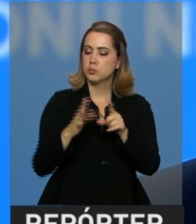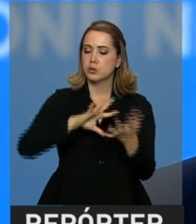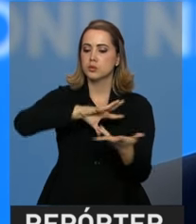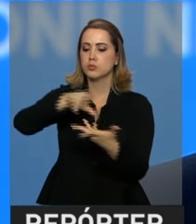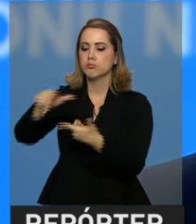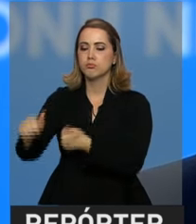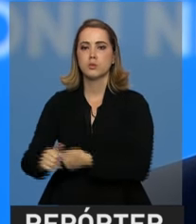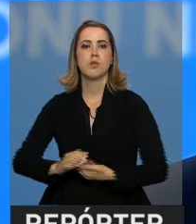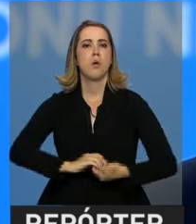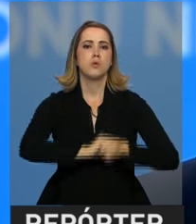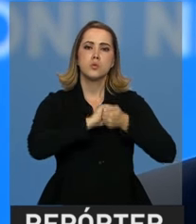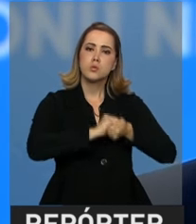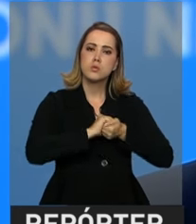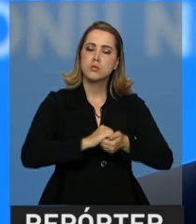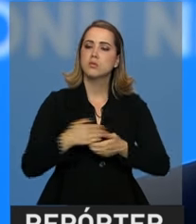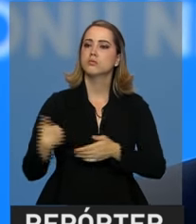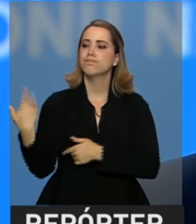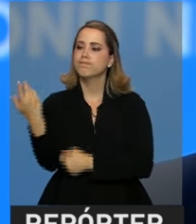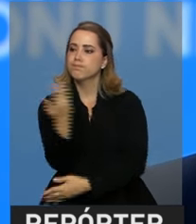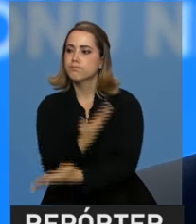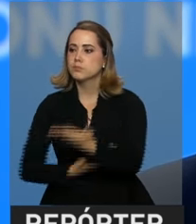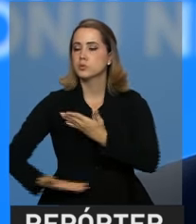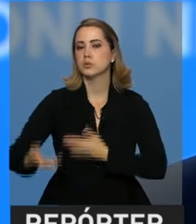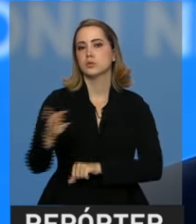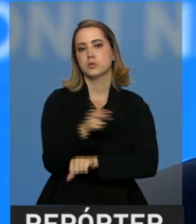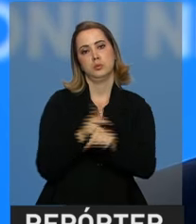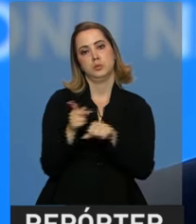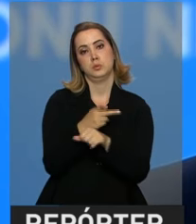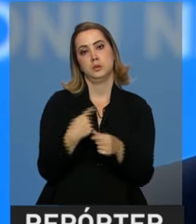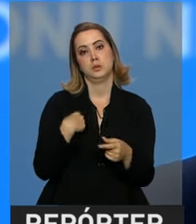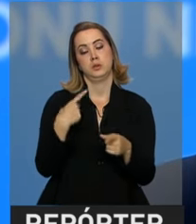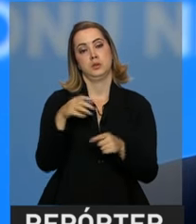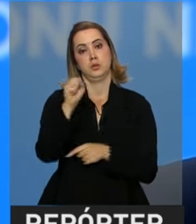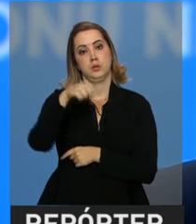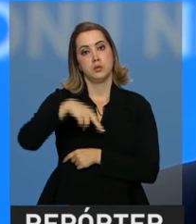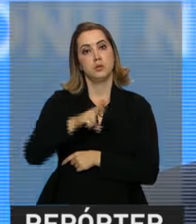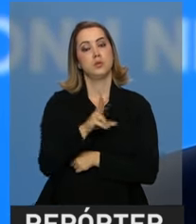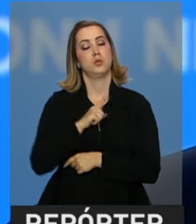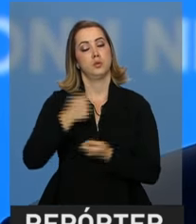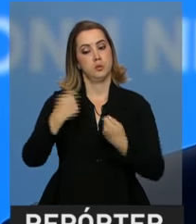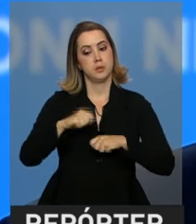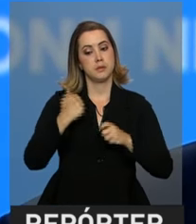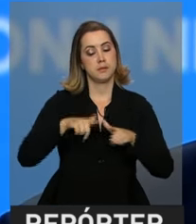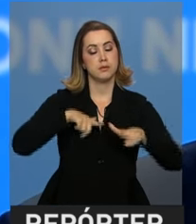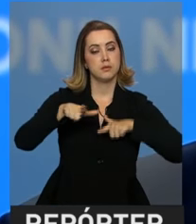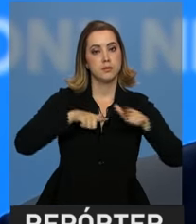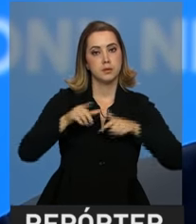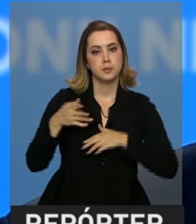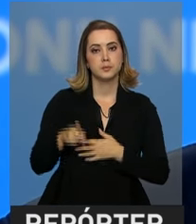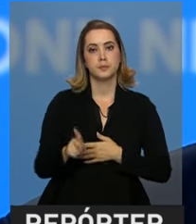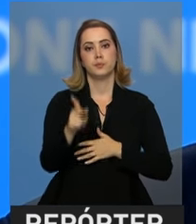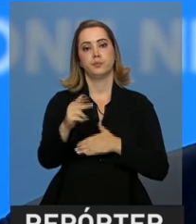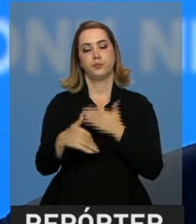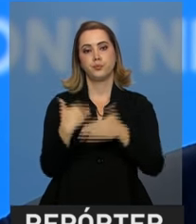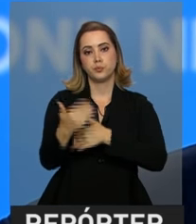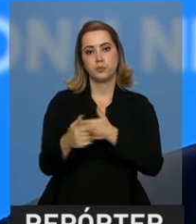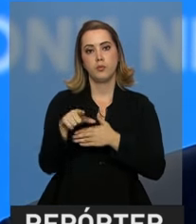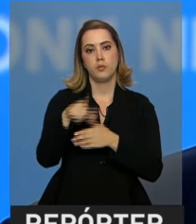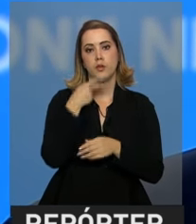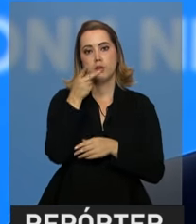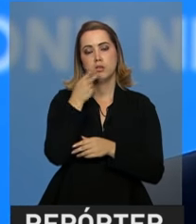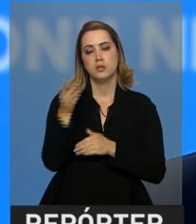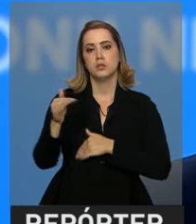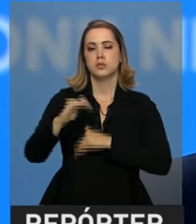solidariedade entre os povos e propor também que a ONU continue a ser proativa. Falarei do do desenvolvimento